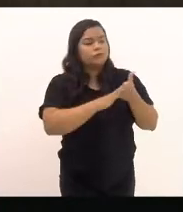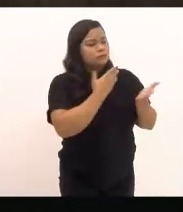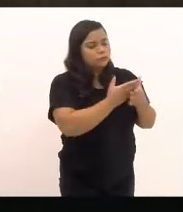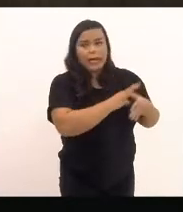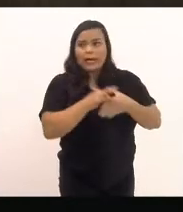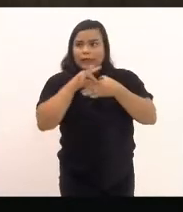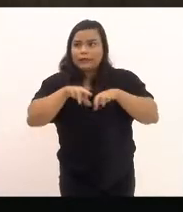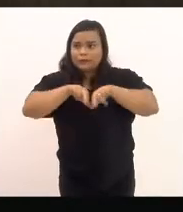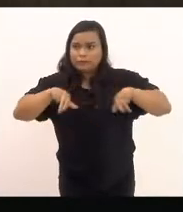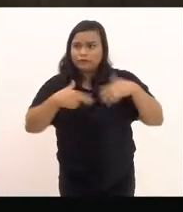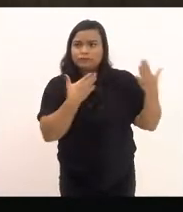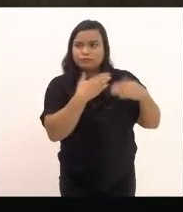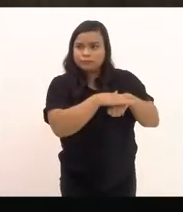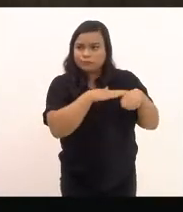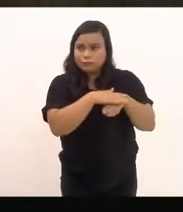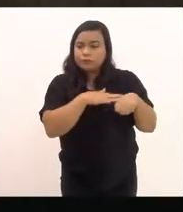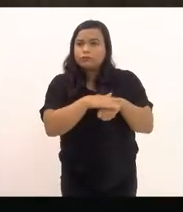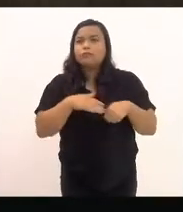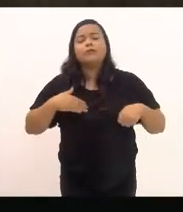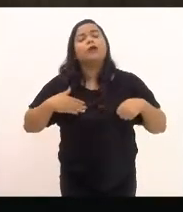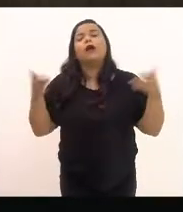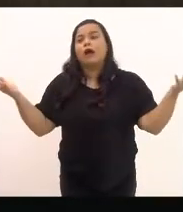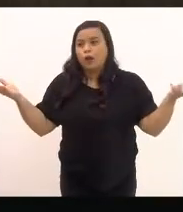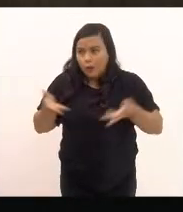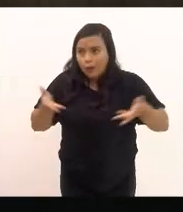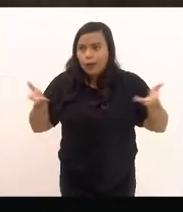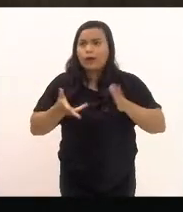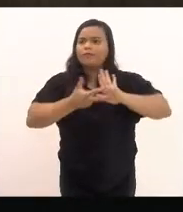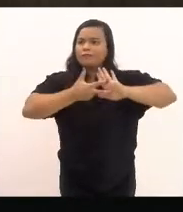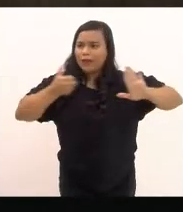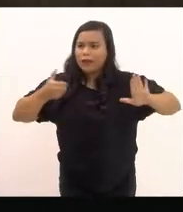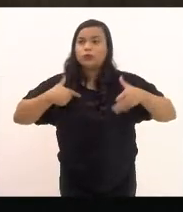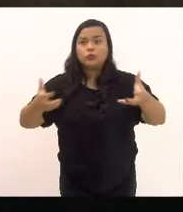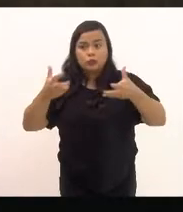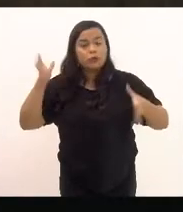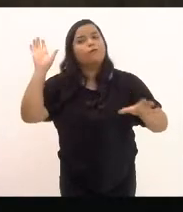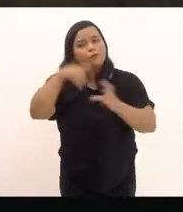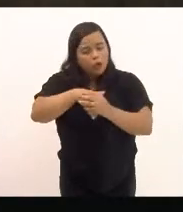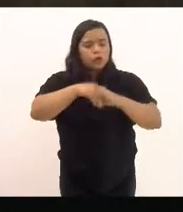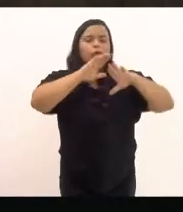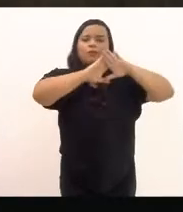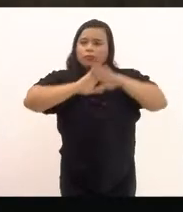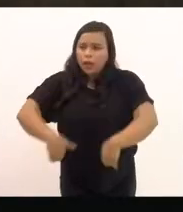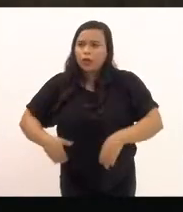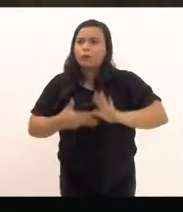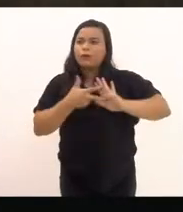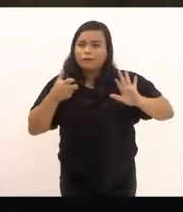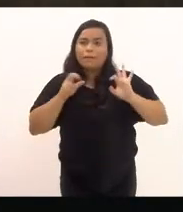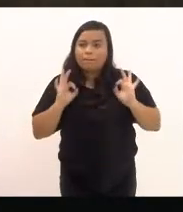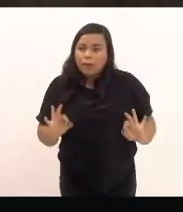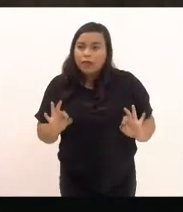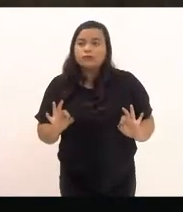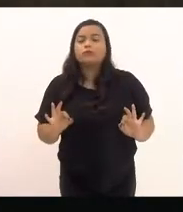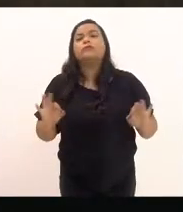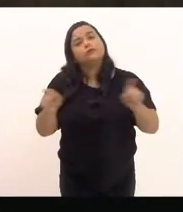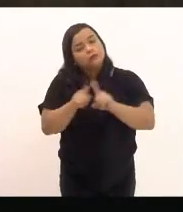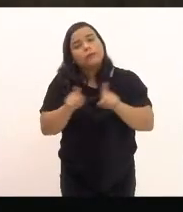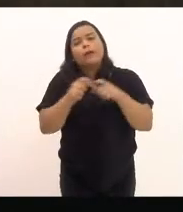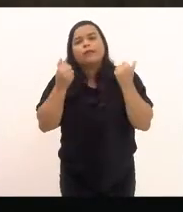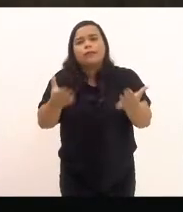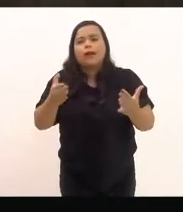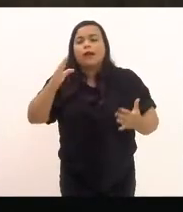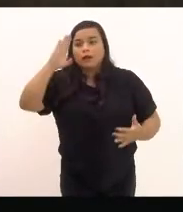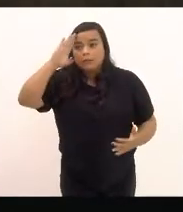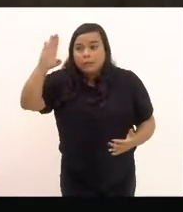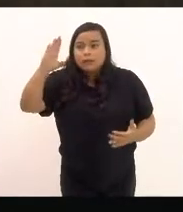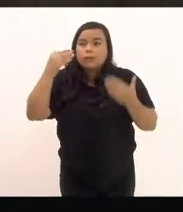bloco de vetos, votar pela derrubada dos vetos. E eu queria destacar